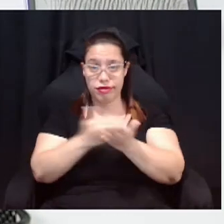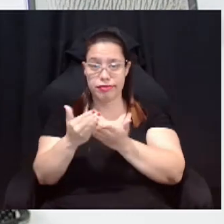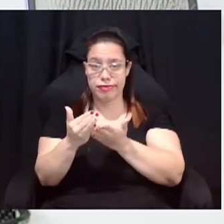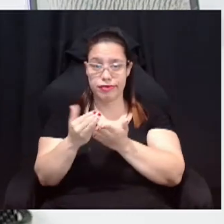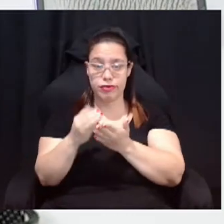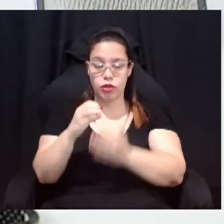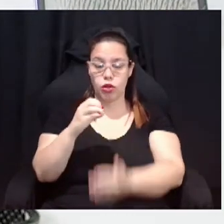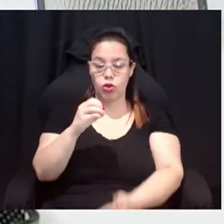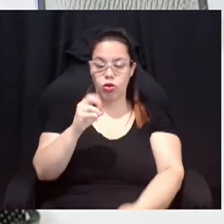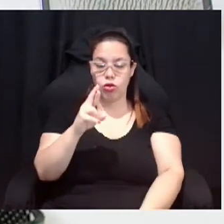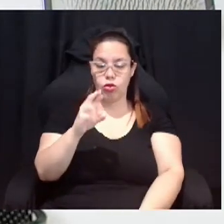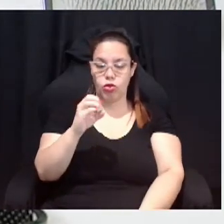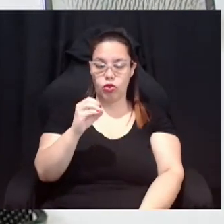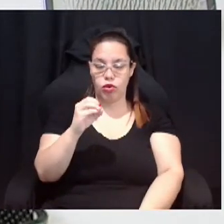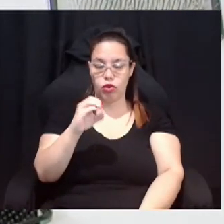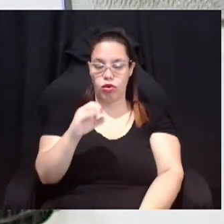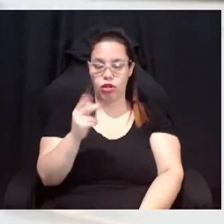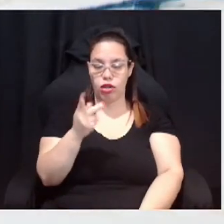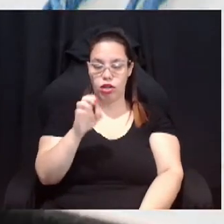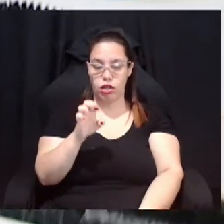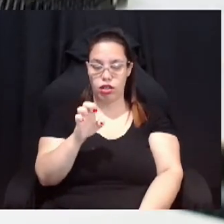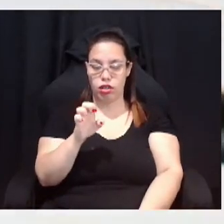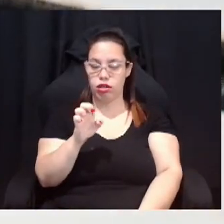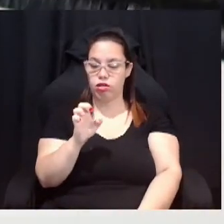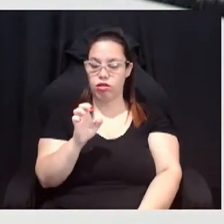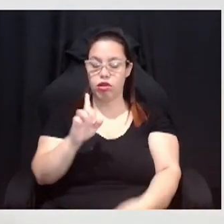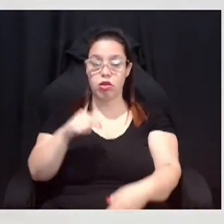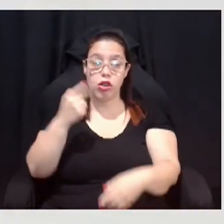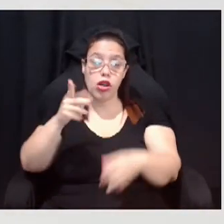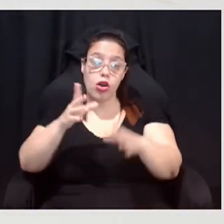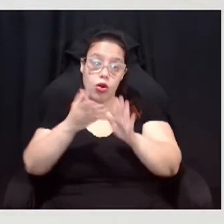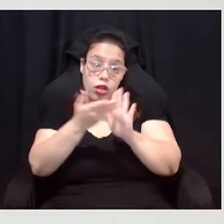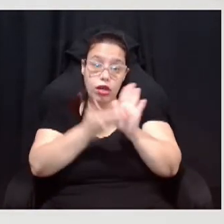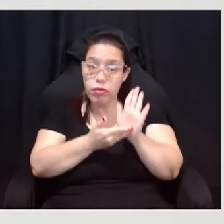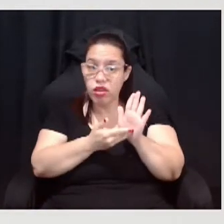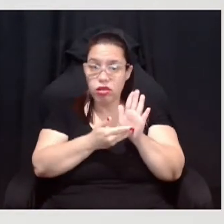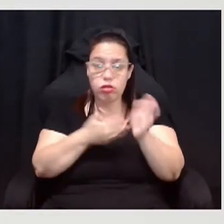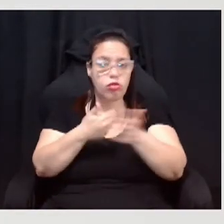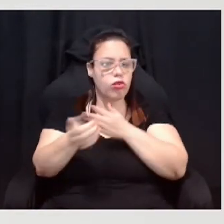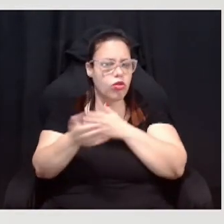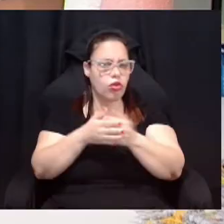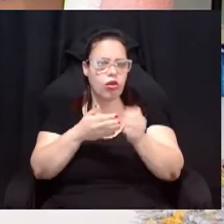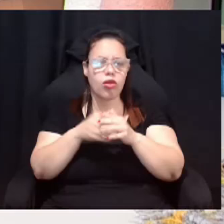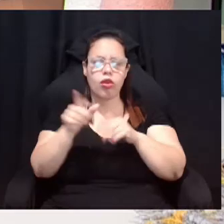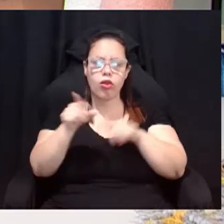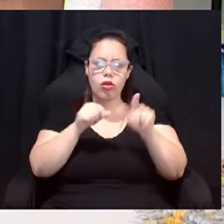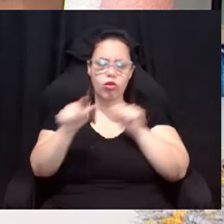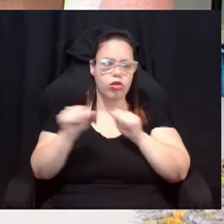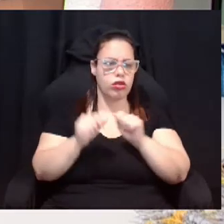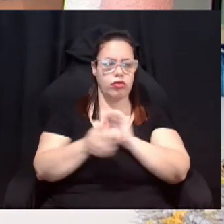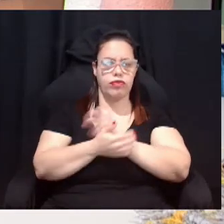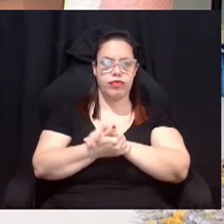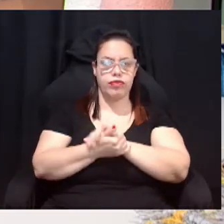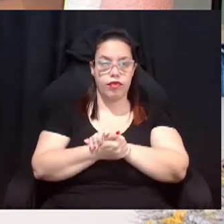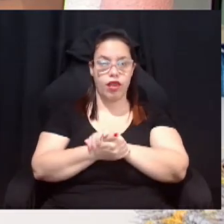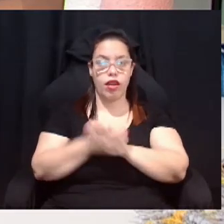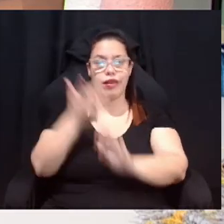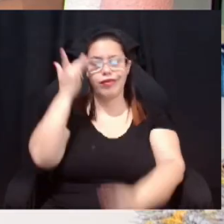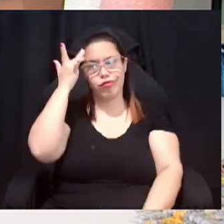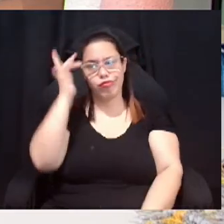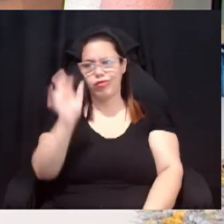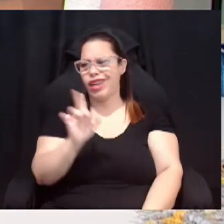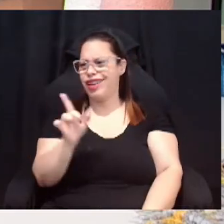crochê, consigo fazer um adorno para outra peça, de qualquer outro tipo de artesanato. Ai, não sei nenhum